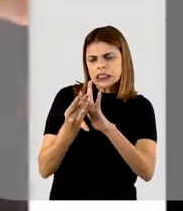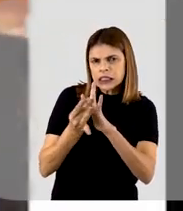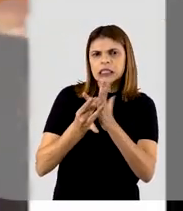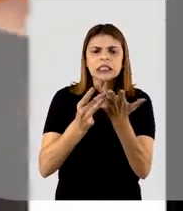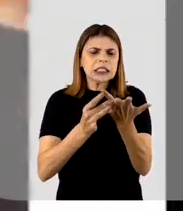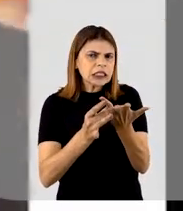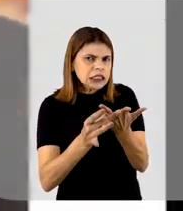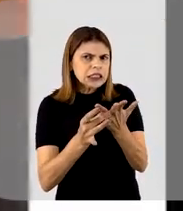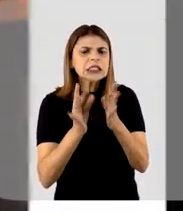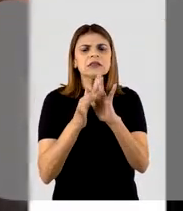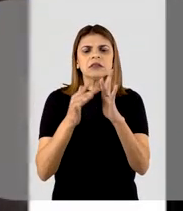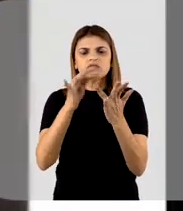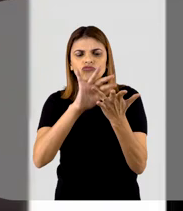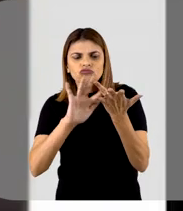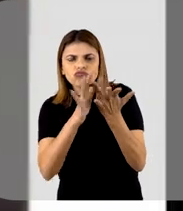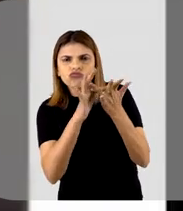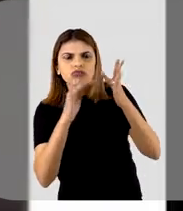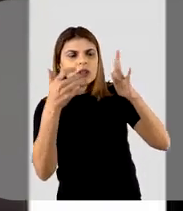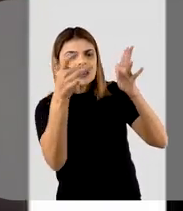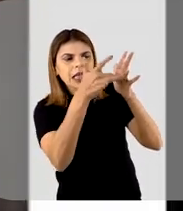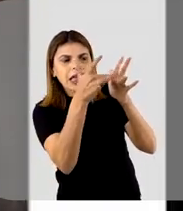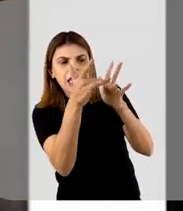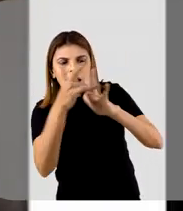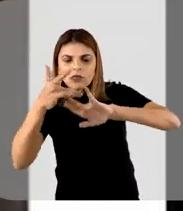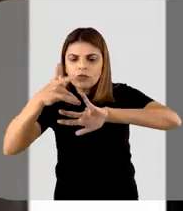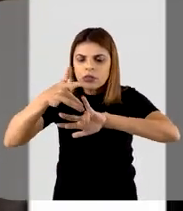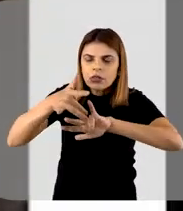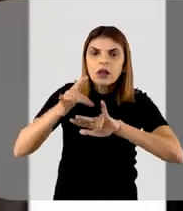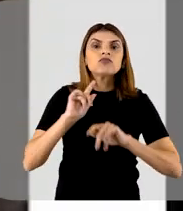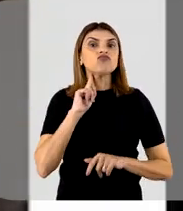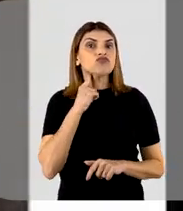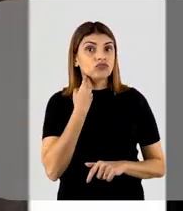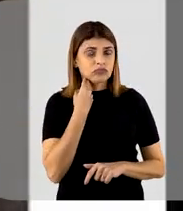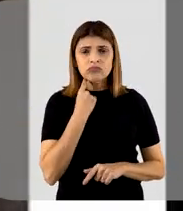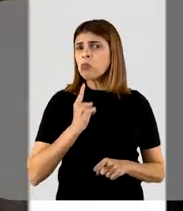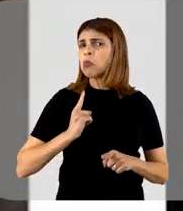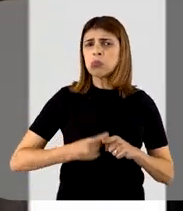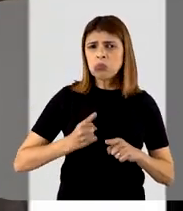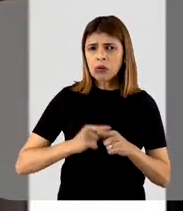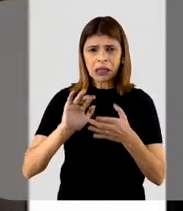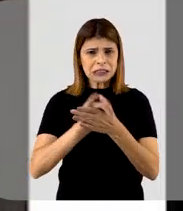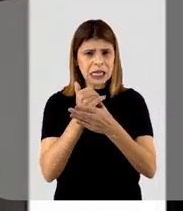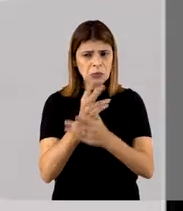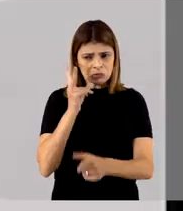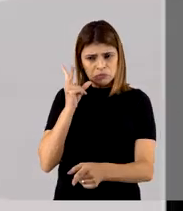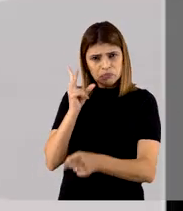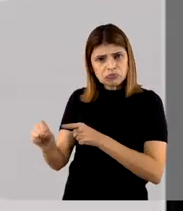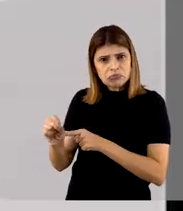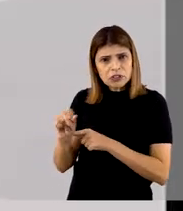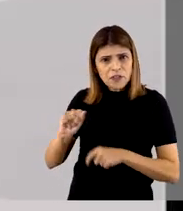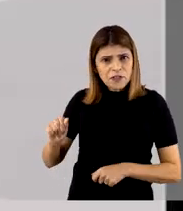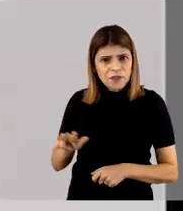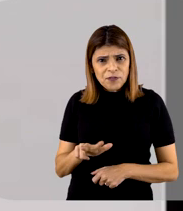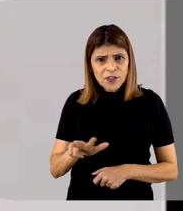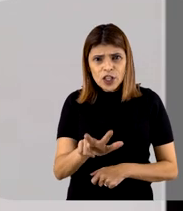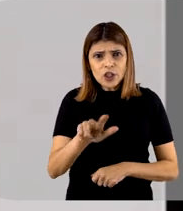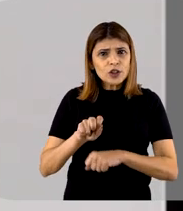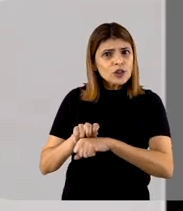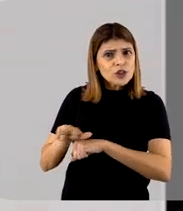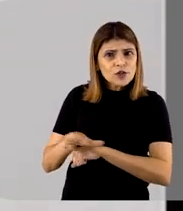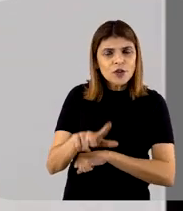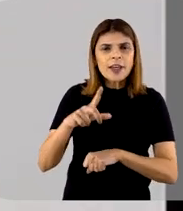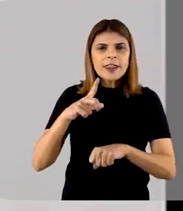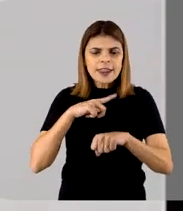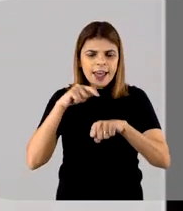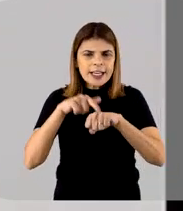Escorregue o anel para cima e para baixo para deixar o sabão limpar por baixo dos anéis. Você sabe por que o sabão é tão eficaz contra o vírus?